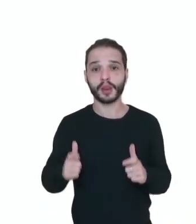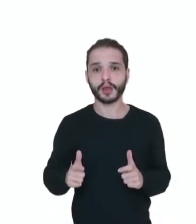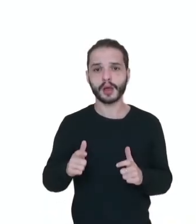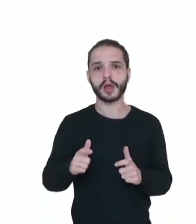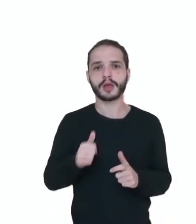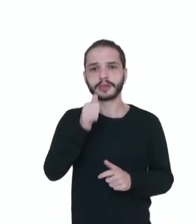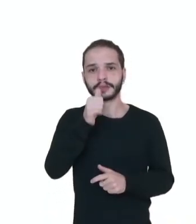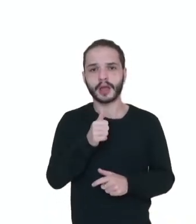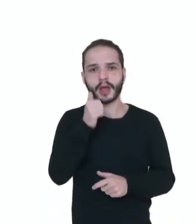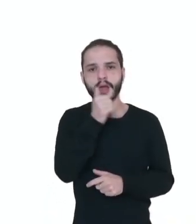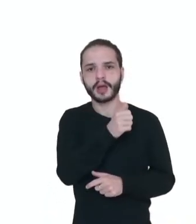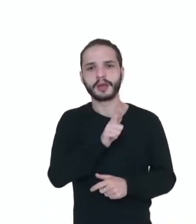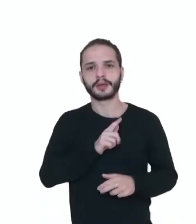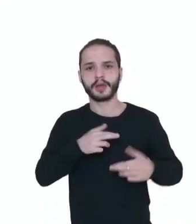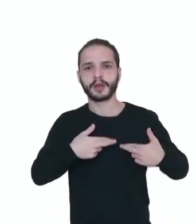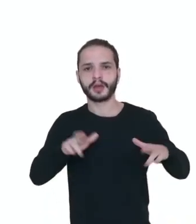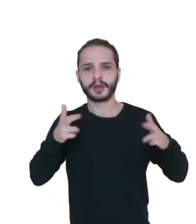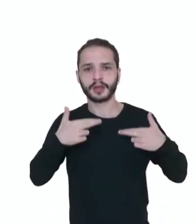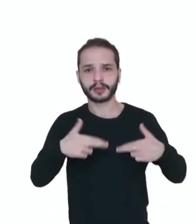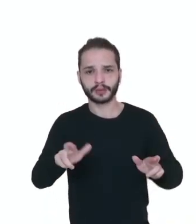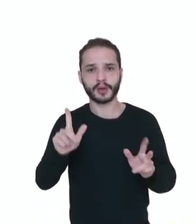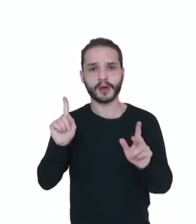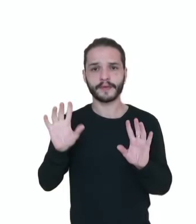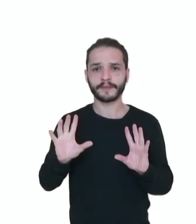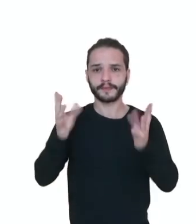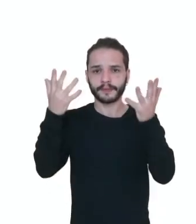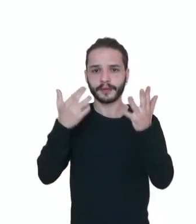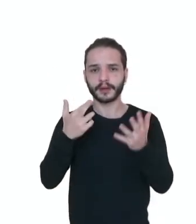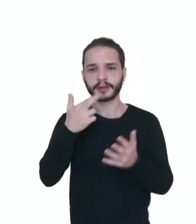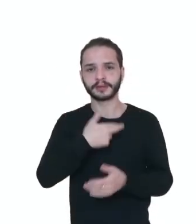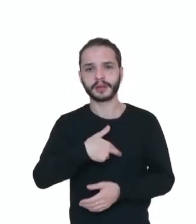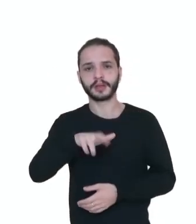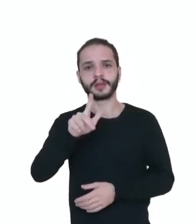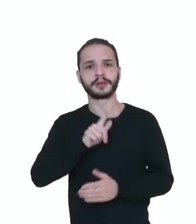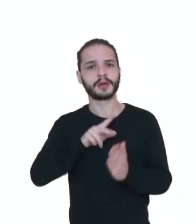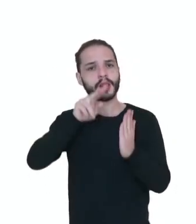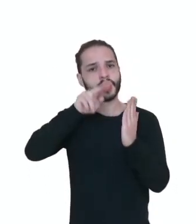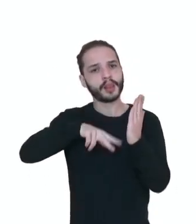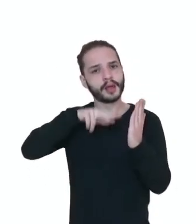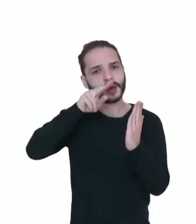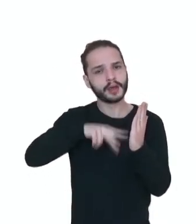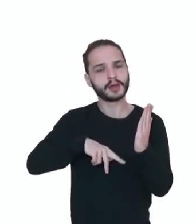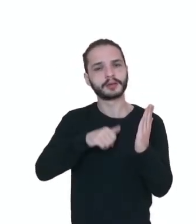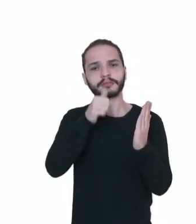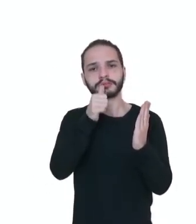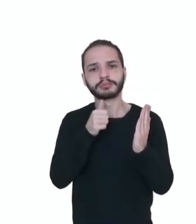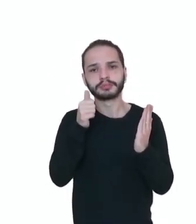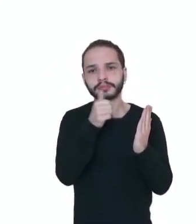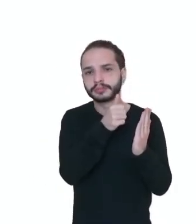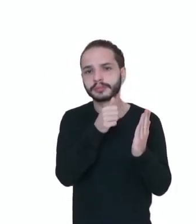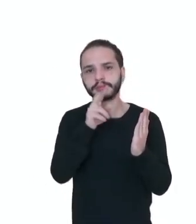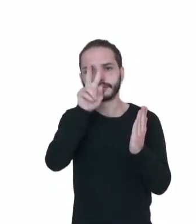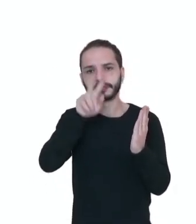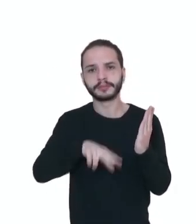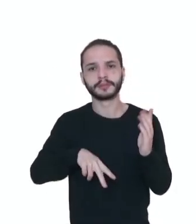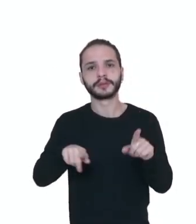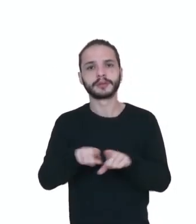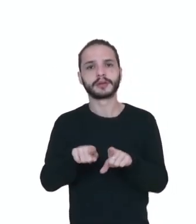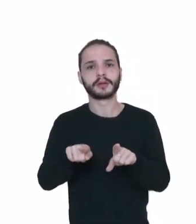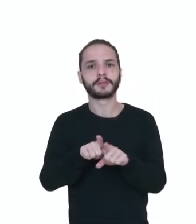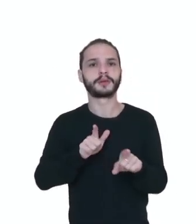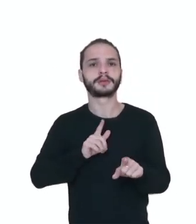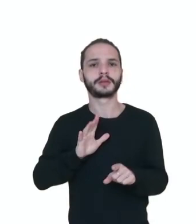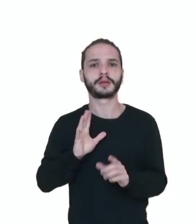os rituais, as festas religiosas, leem-se os textos sagrados, orais e escritos, e as representações simbólicas. Os lugares